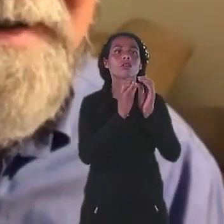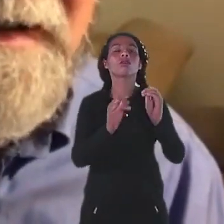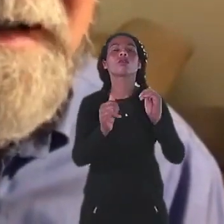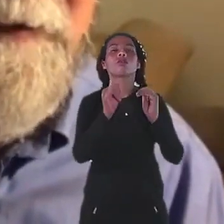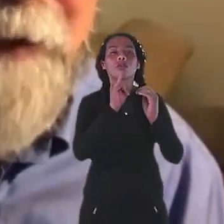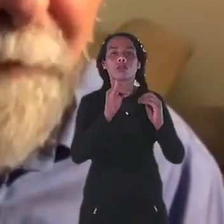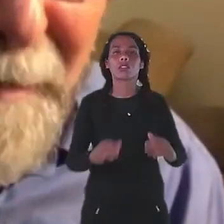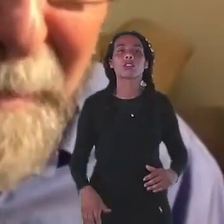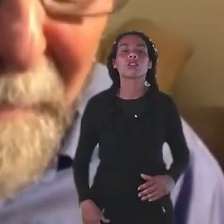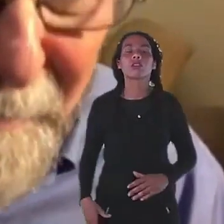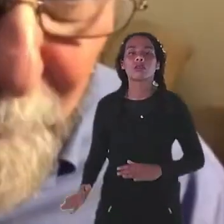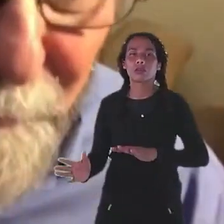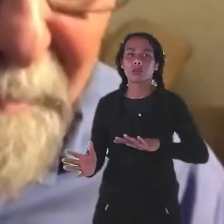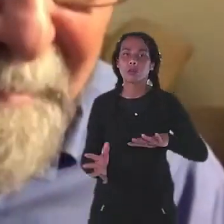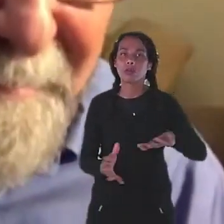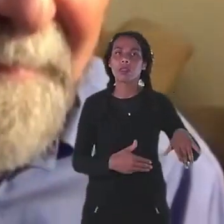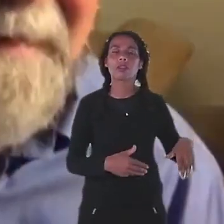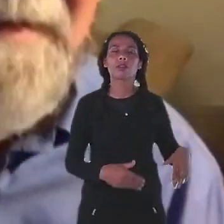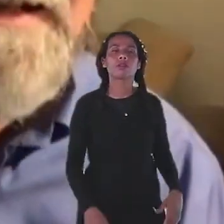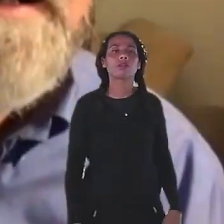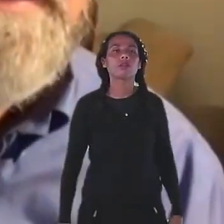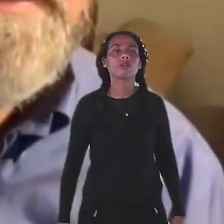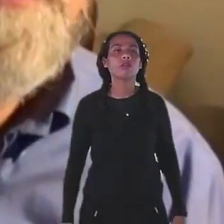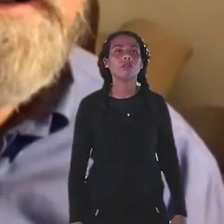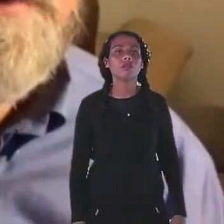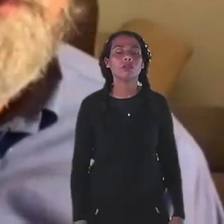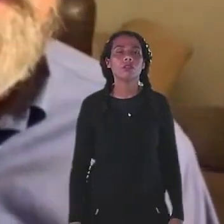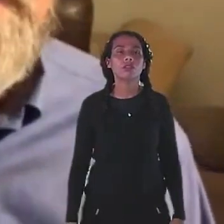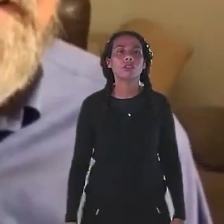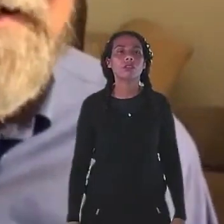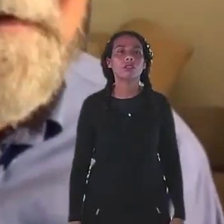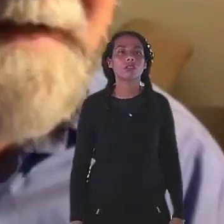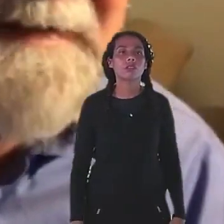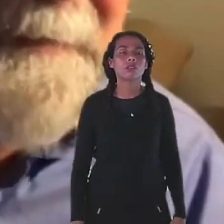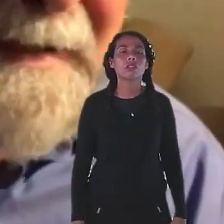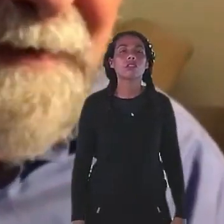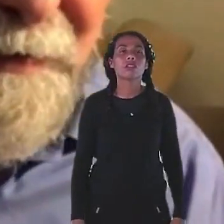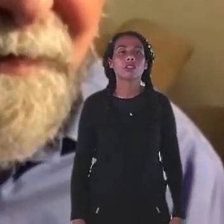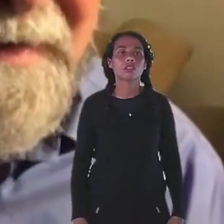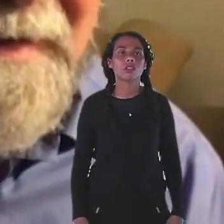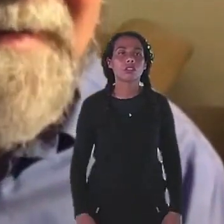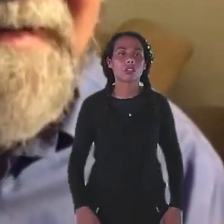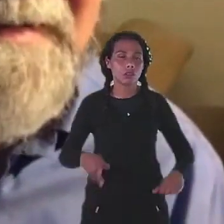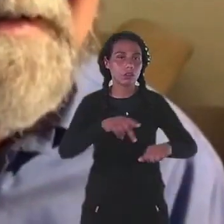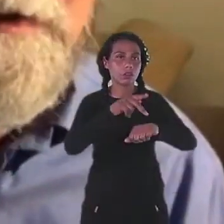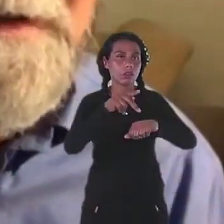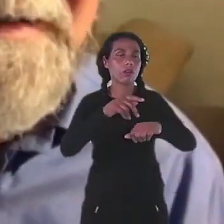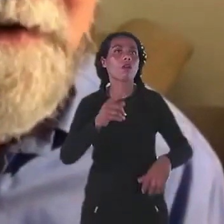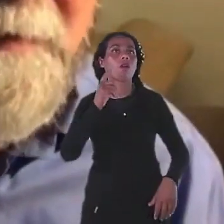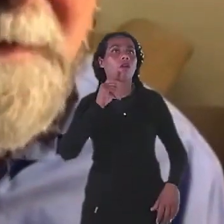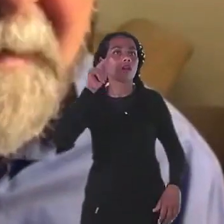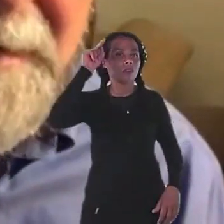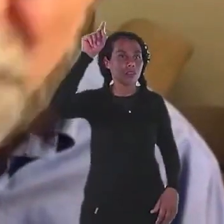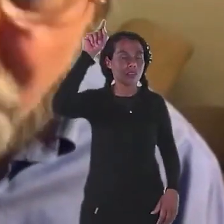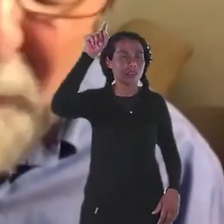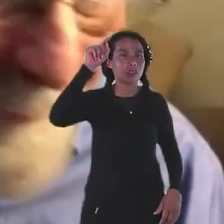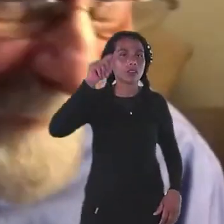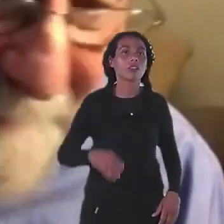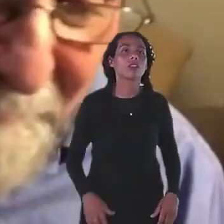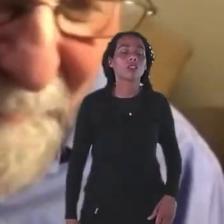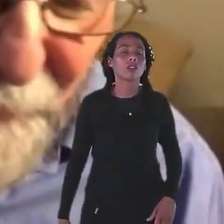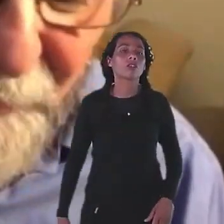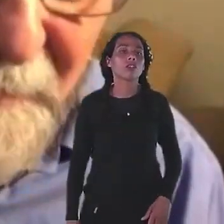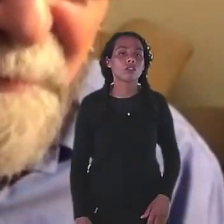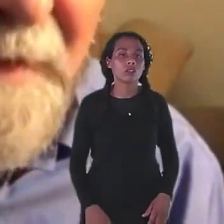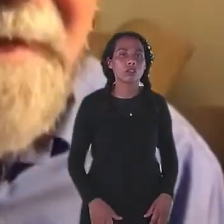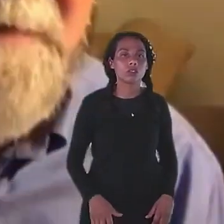em New Jersey e fui falar lá para a audiência de adoradores, né, e matemáticos e cientistas da computação que o Shannon